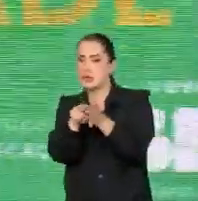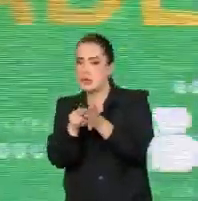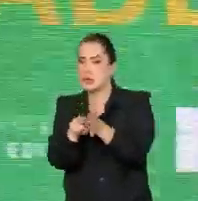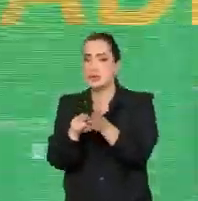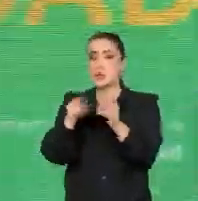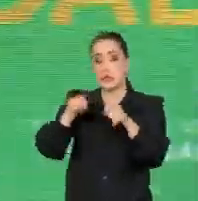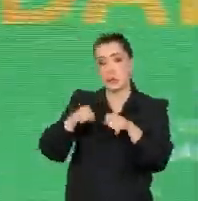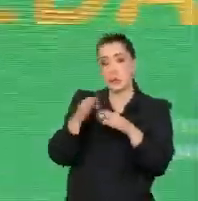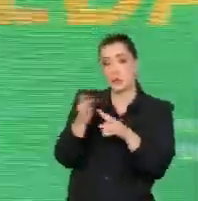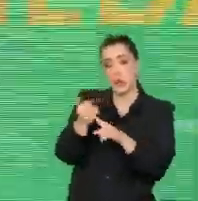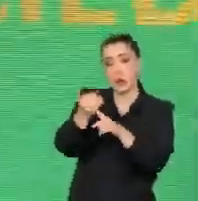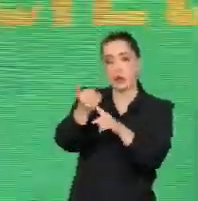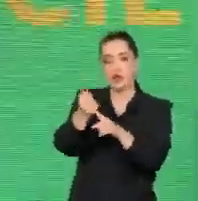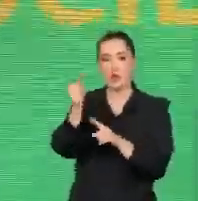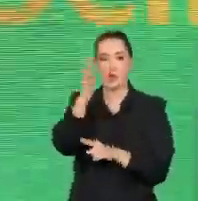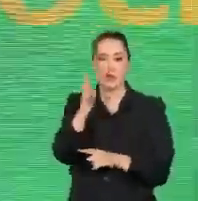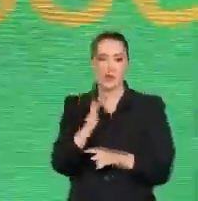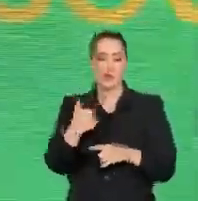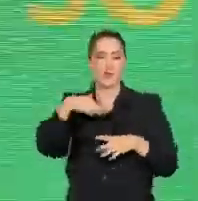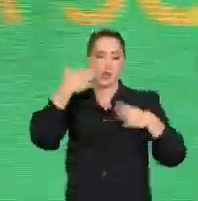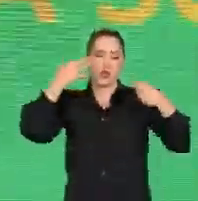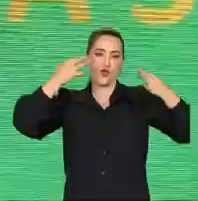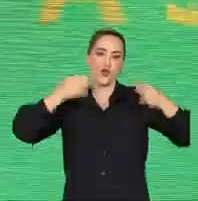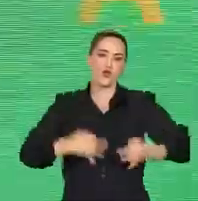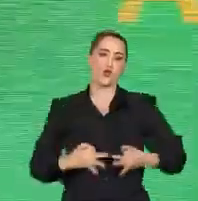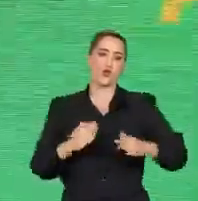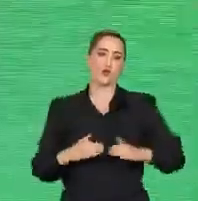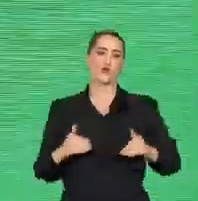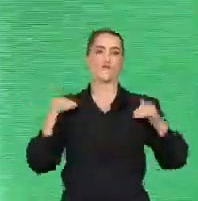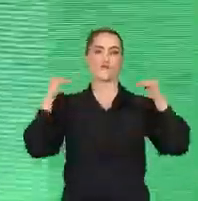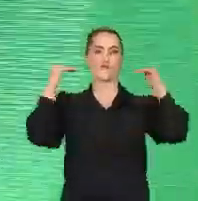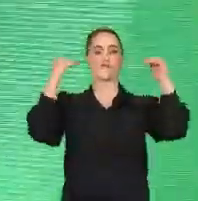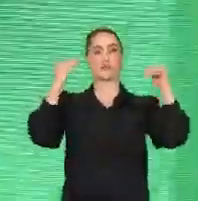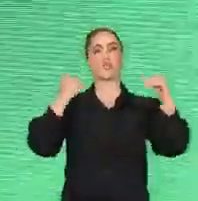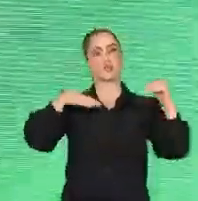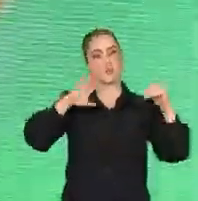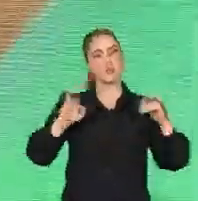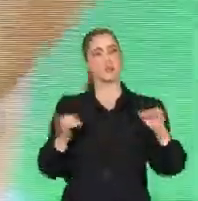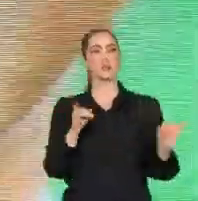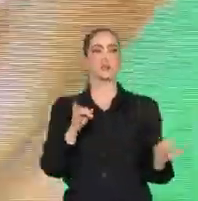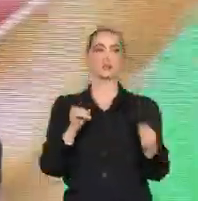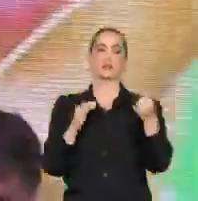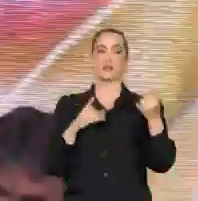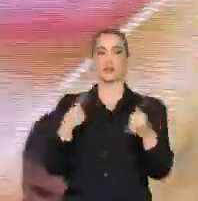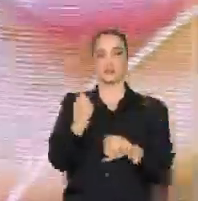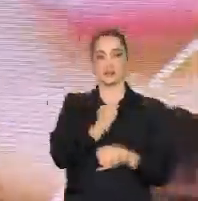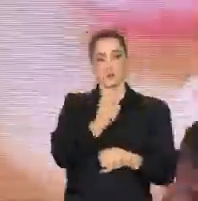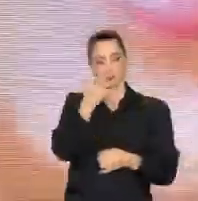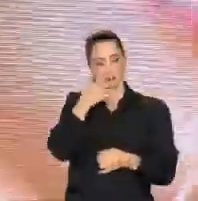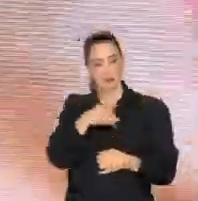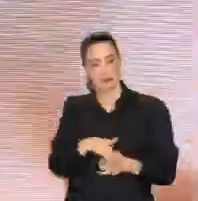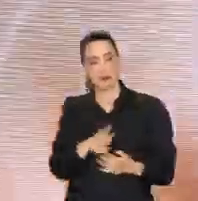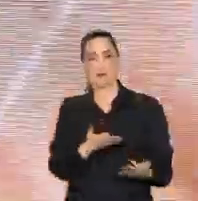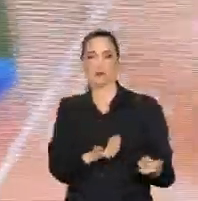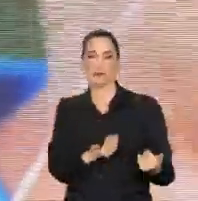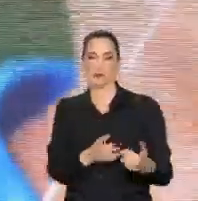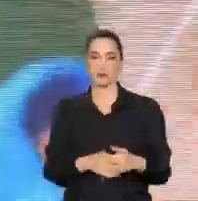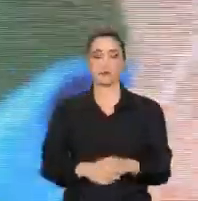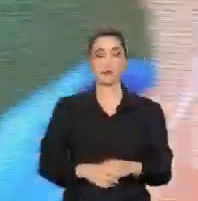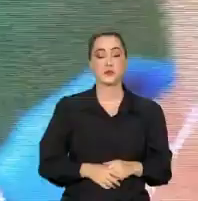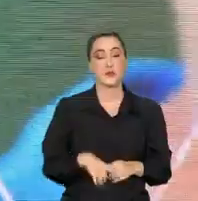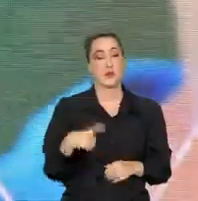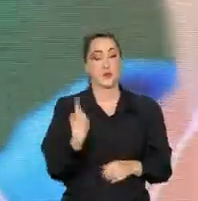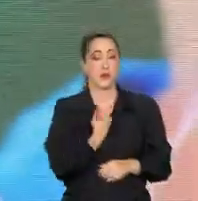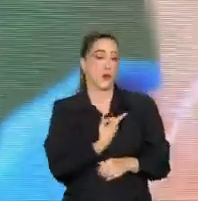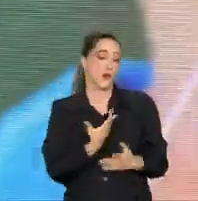um Brasil se torna um Brasil mais justo, mais soberano e de mais oportunidade para nossas crianças e para os nossos jovens. Então,